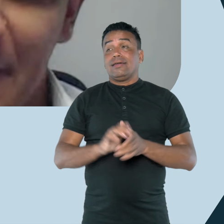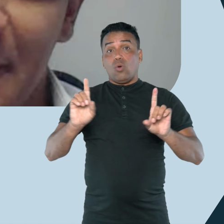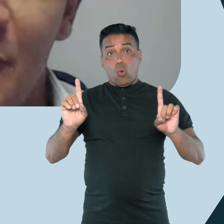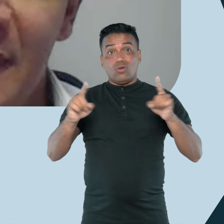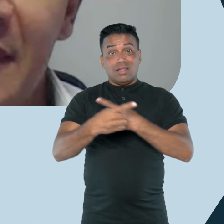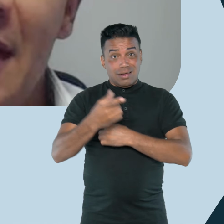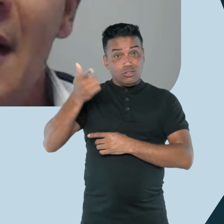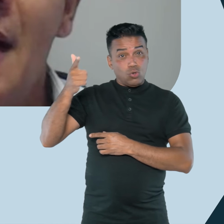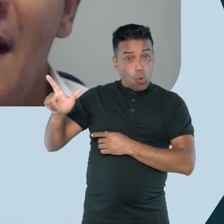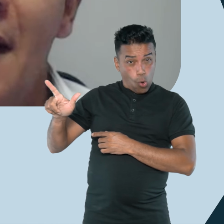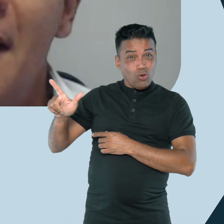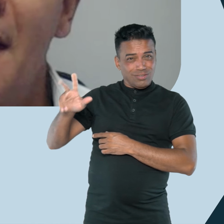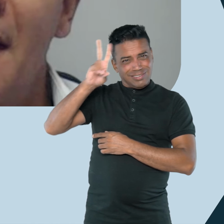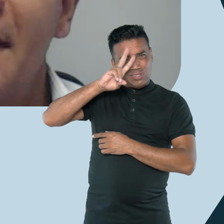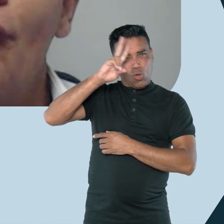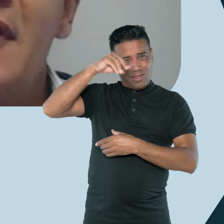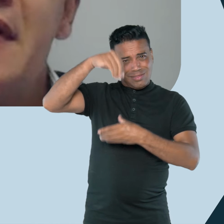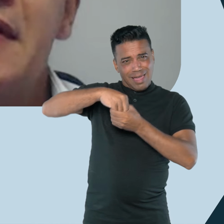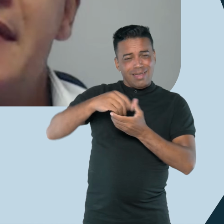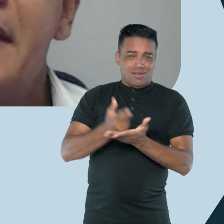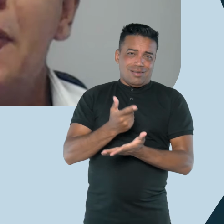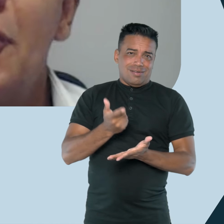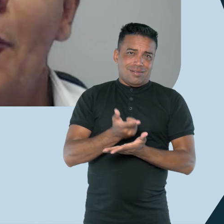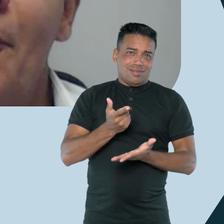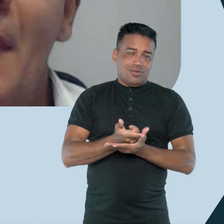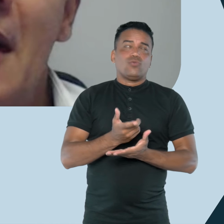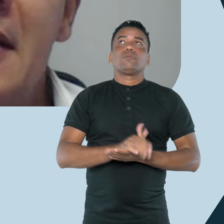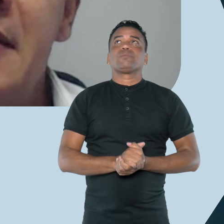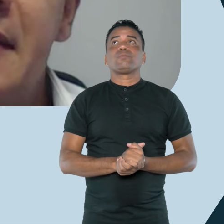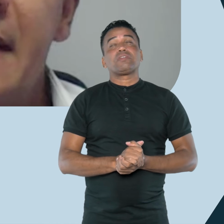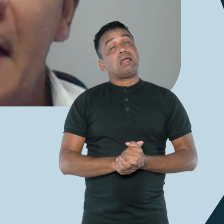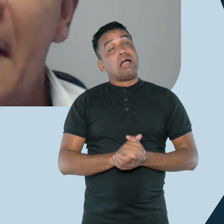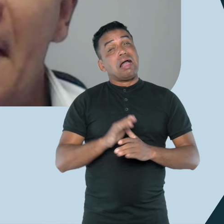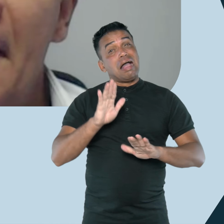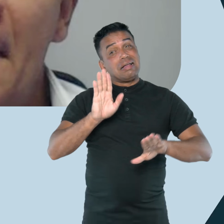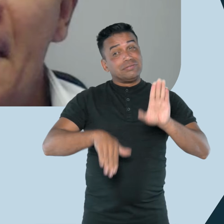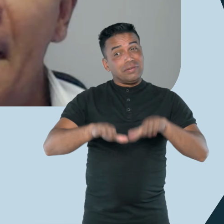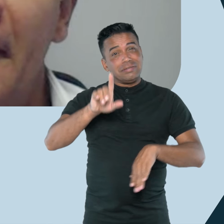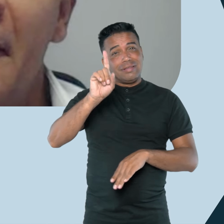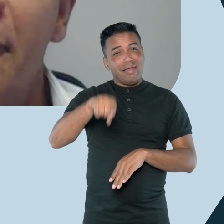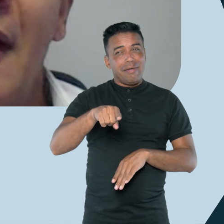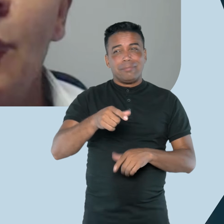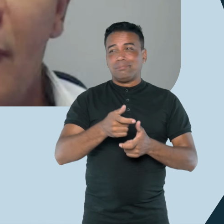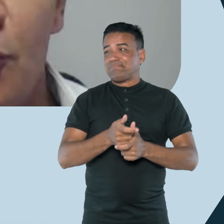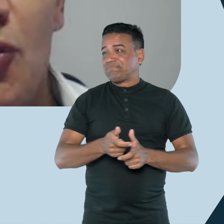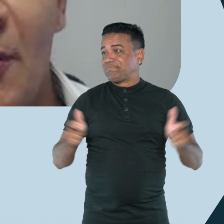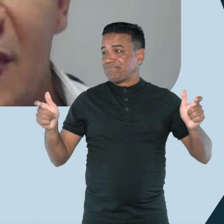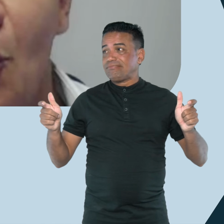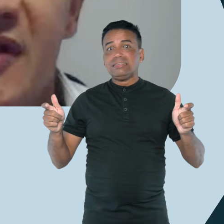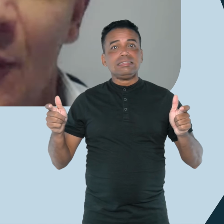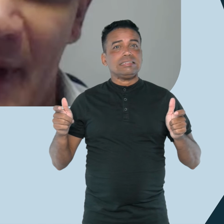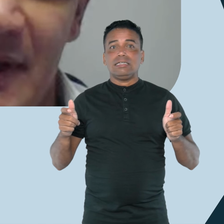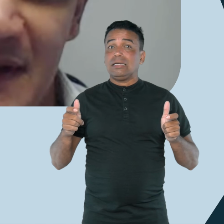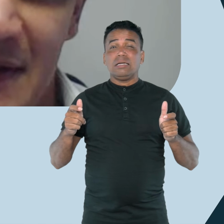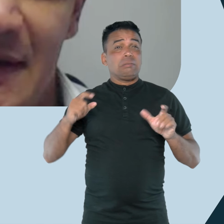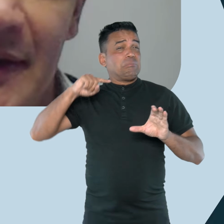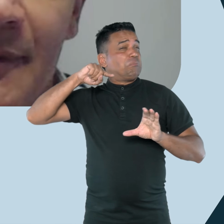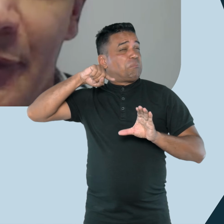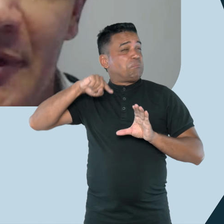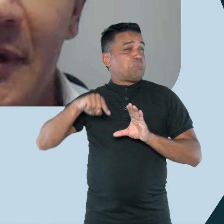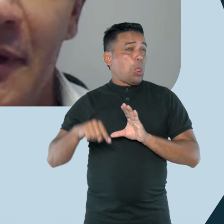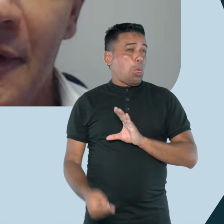outros adeuses, talvez eles sejam mais levados às últimas